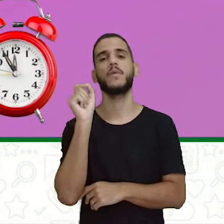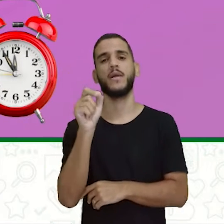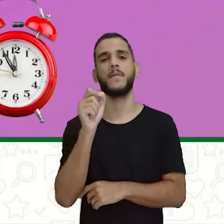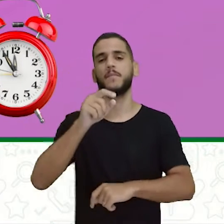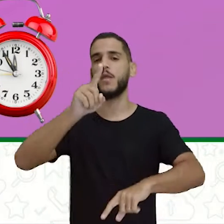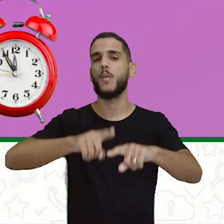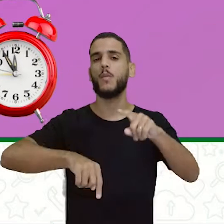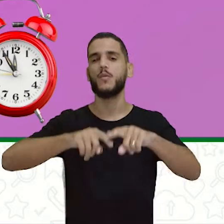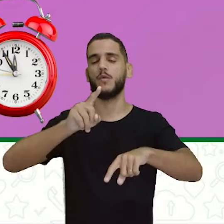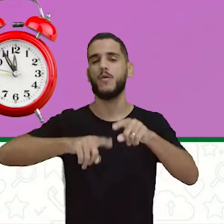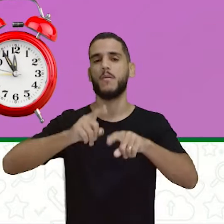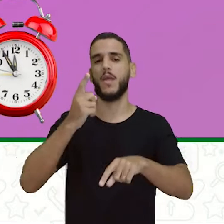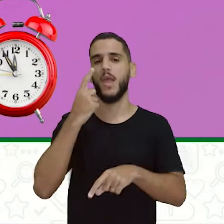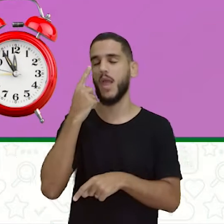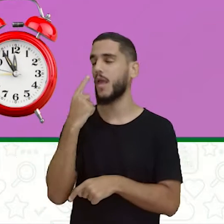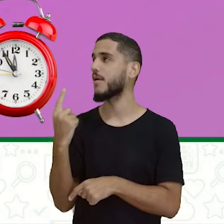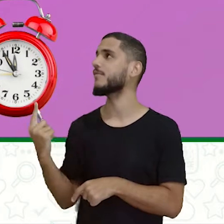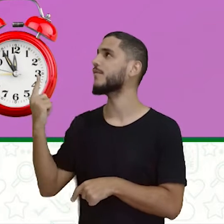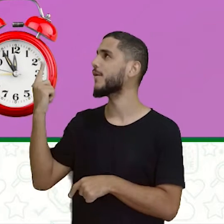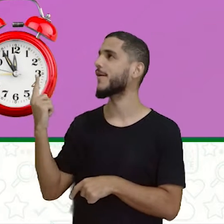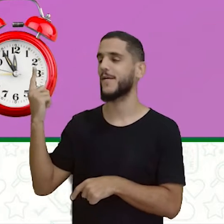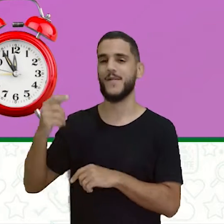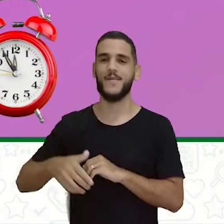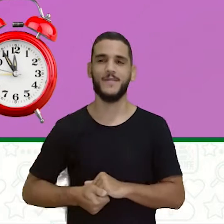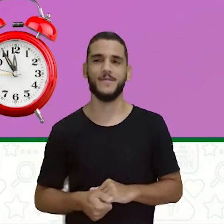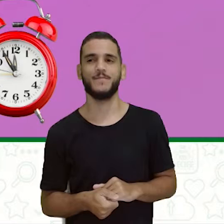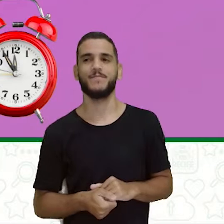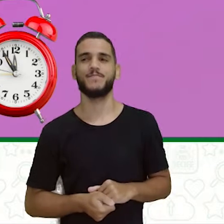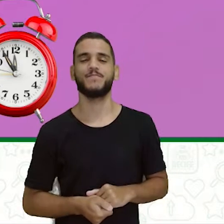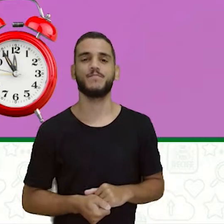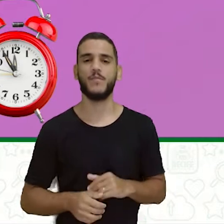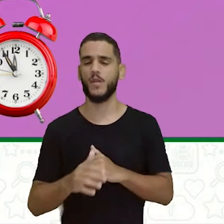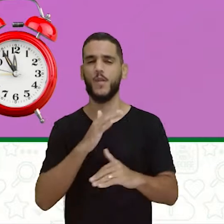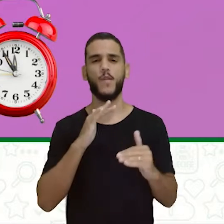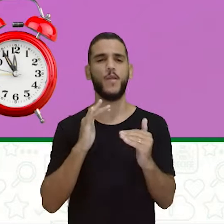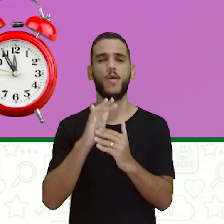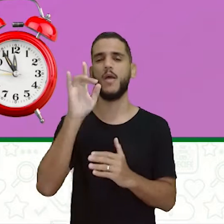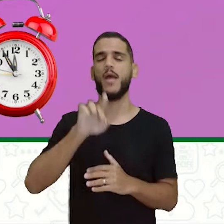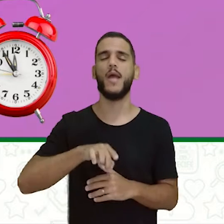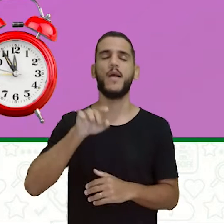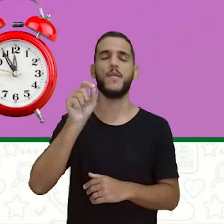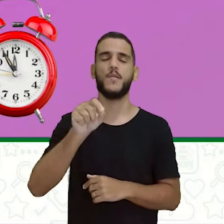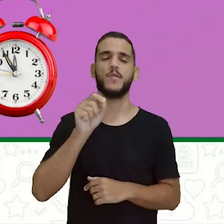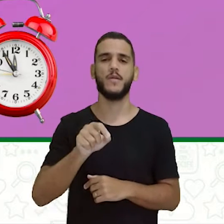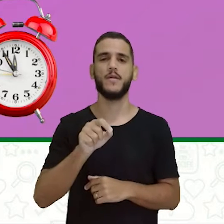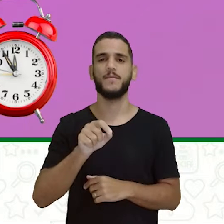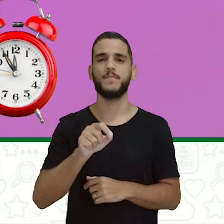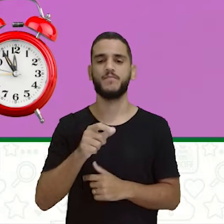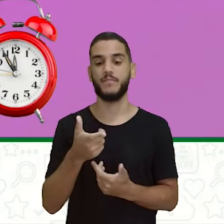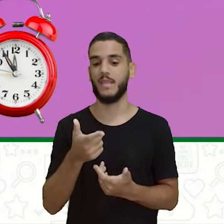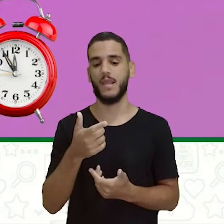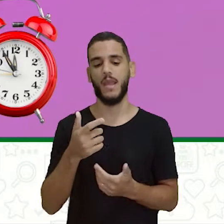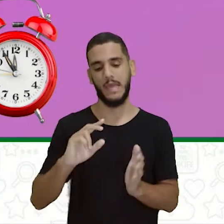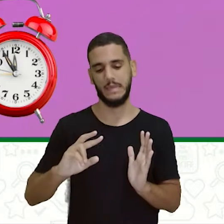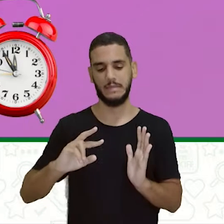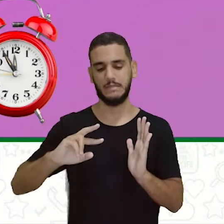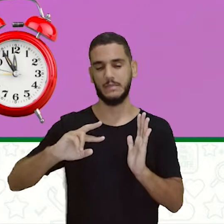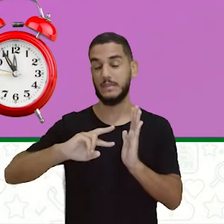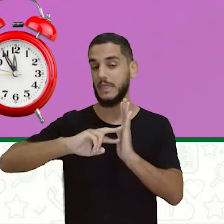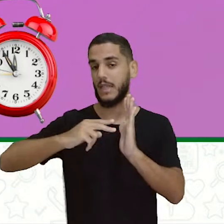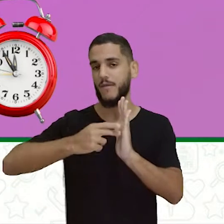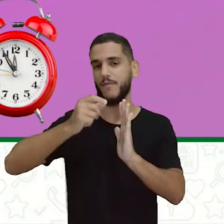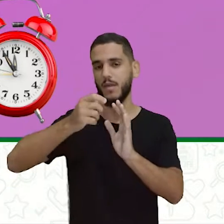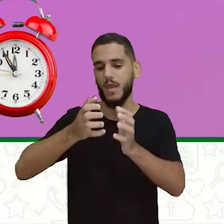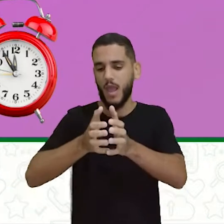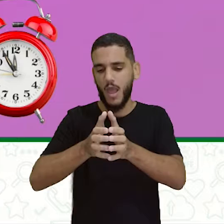esses instrumentos de medição, né, todos são grandezas, né, são